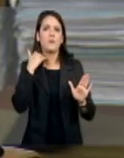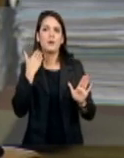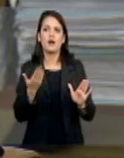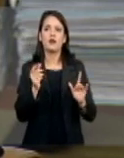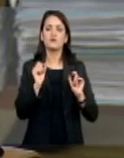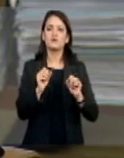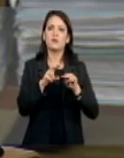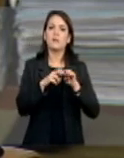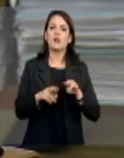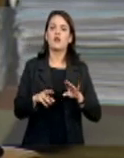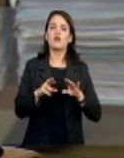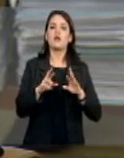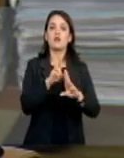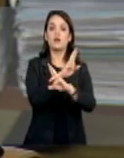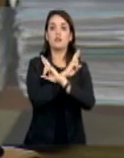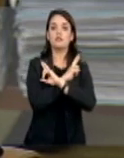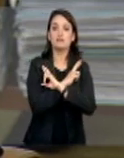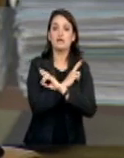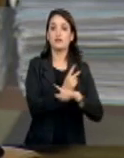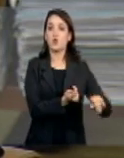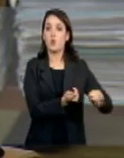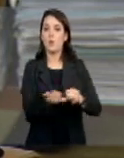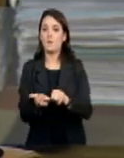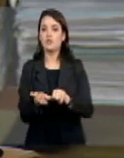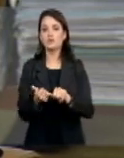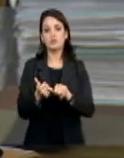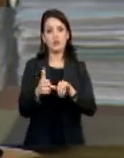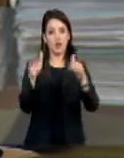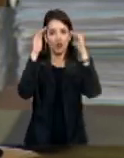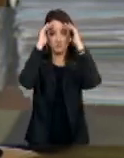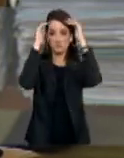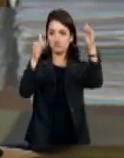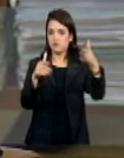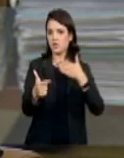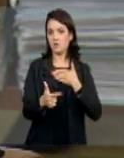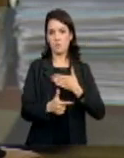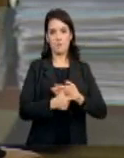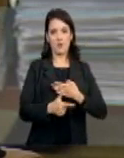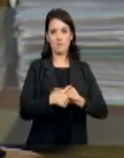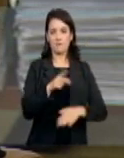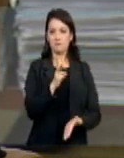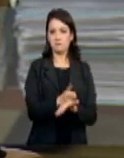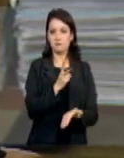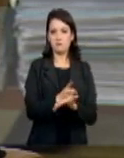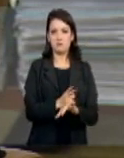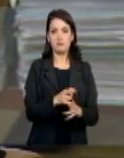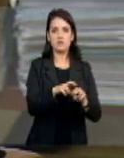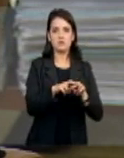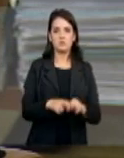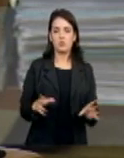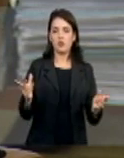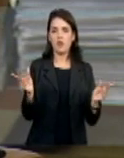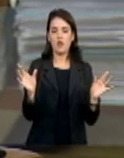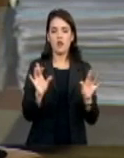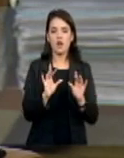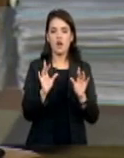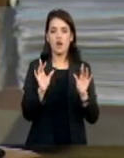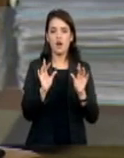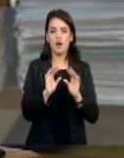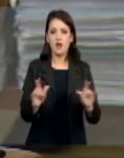federal e compartilhados no cumprimento de seu dever legal por causa do esgotamento da via administrativa